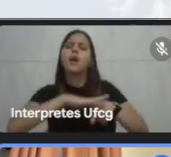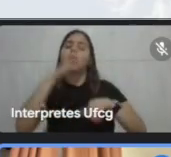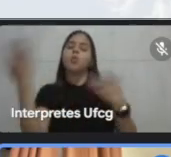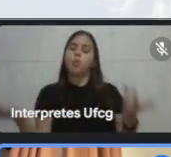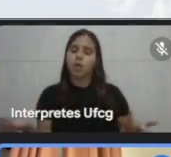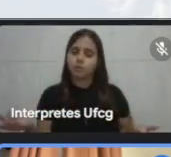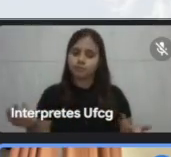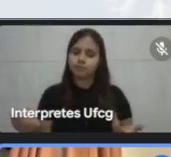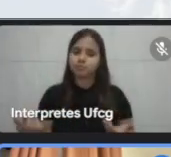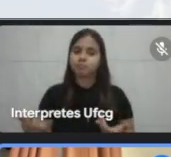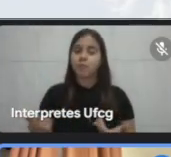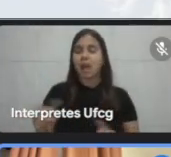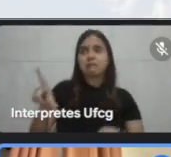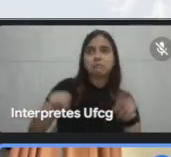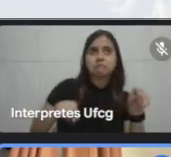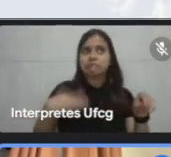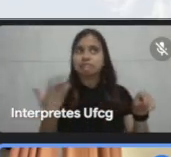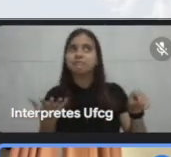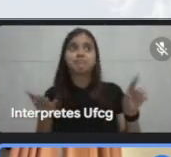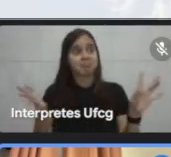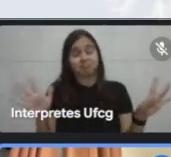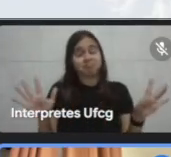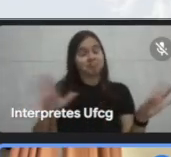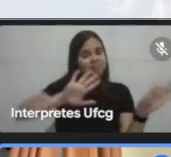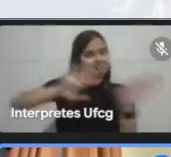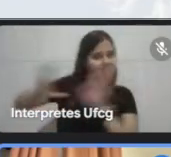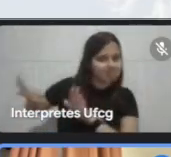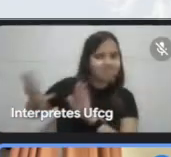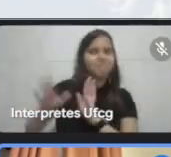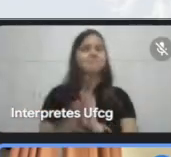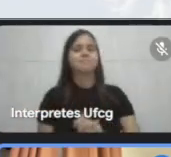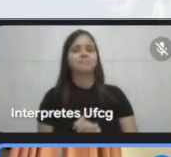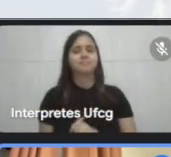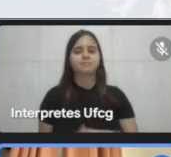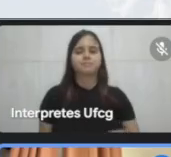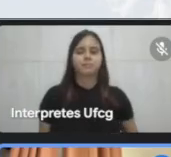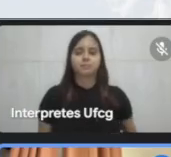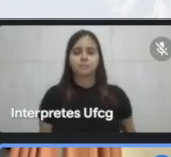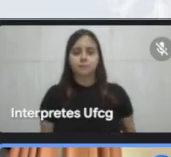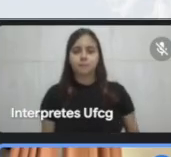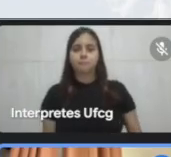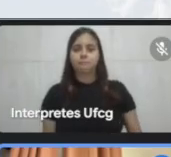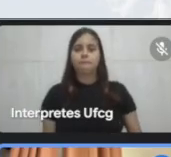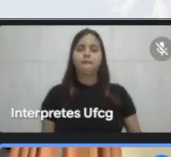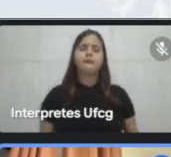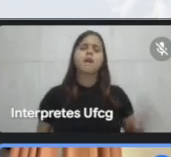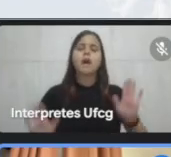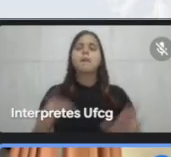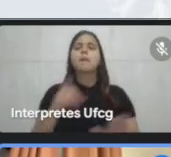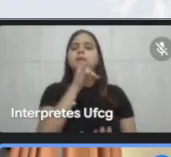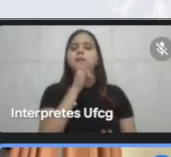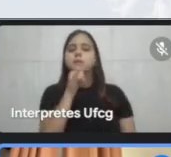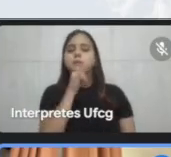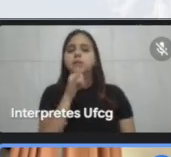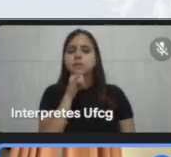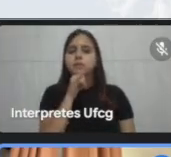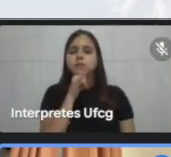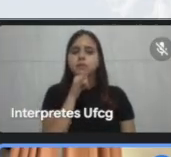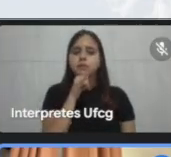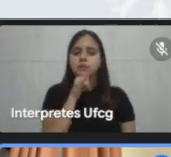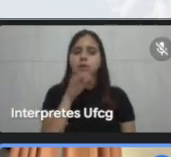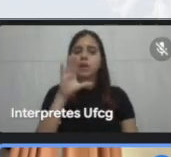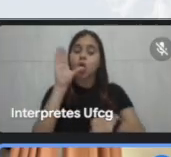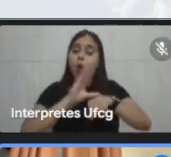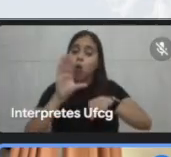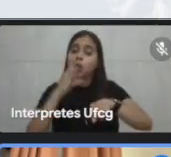que seria como escolher o melhor modelo. Mas eu não vou focar nisso agora. Mas, por exemplo, o Dinâmica Ego, que é o que vai ter o curso agora